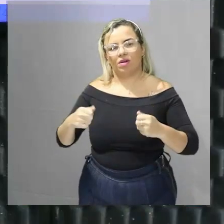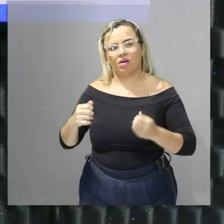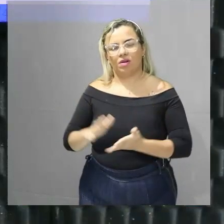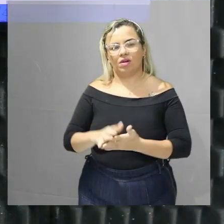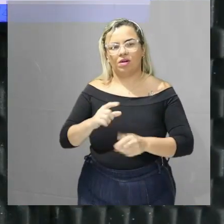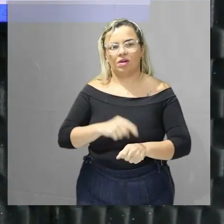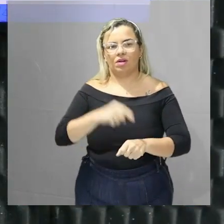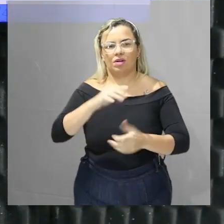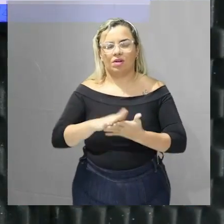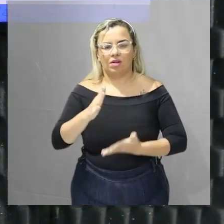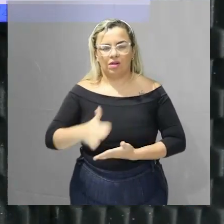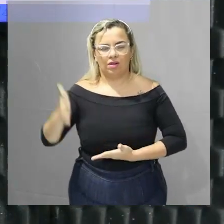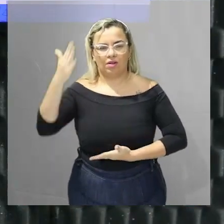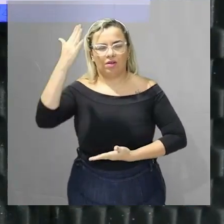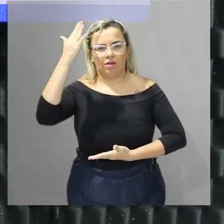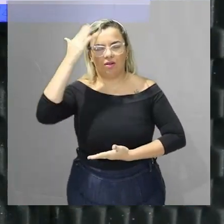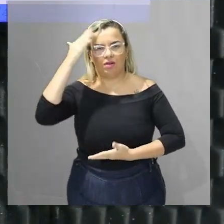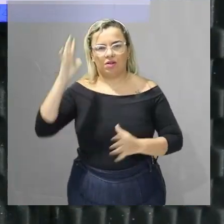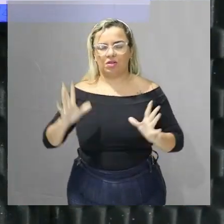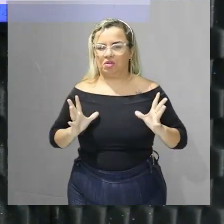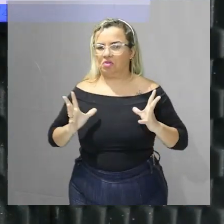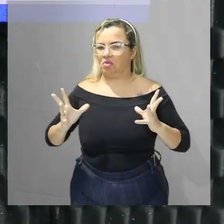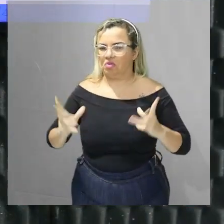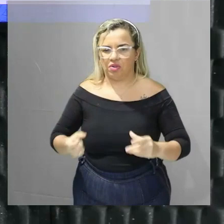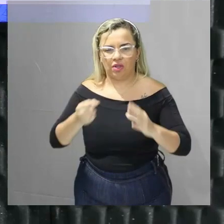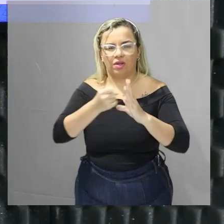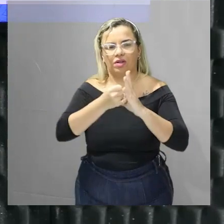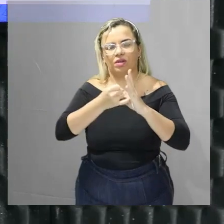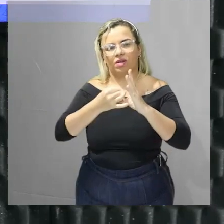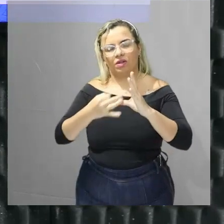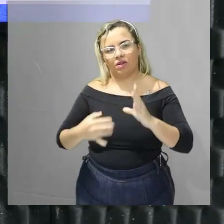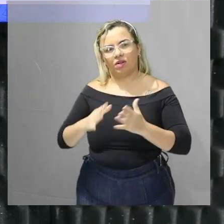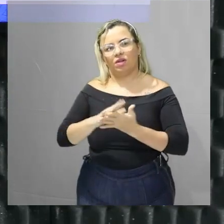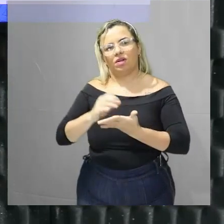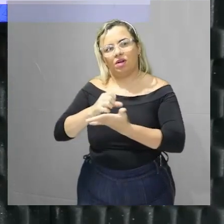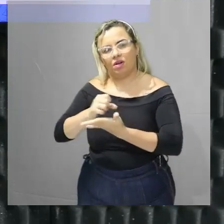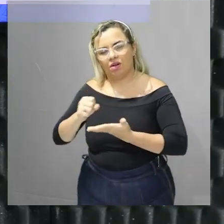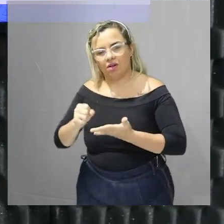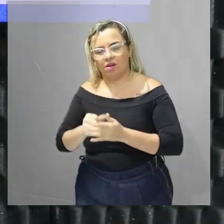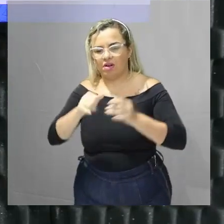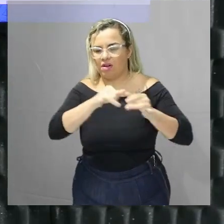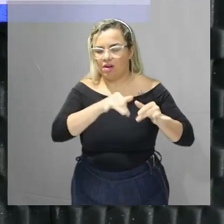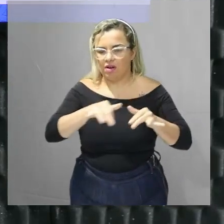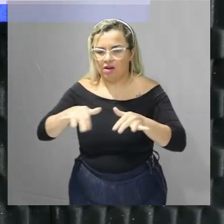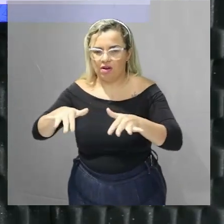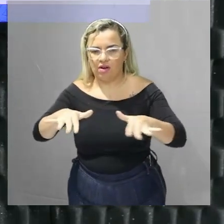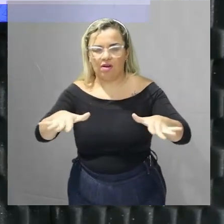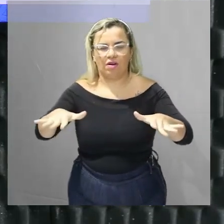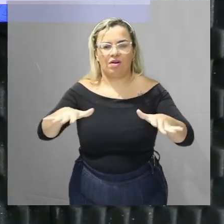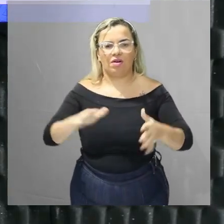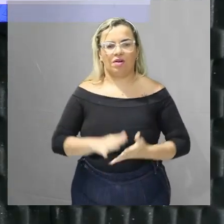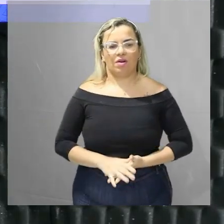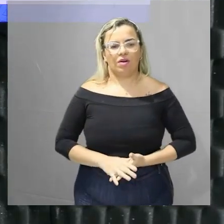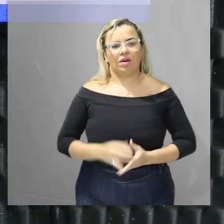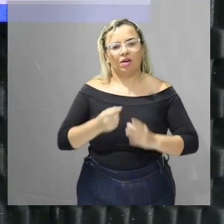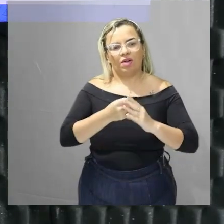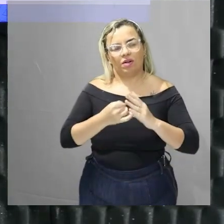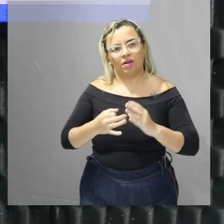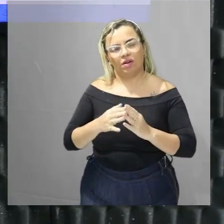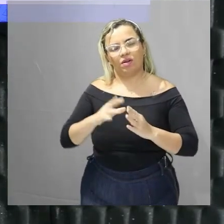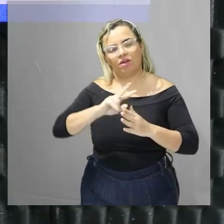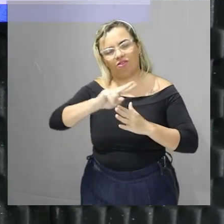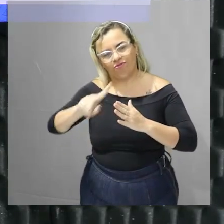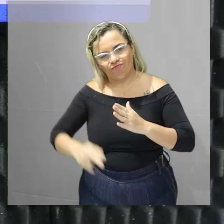para tentar compreendê-lo em toda a sua essência, né? Então, tem muitas ramificações, digamos assim. Então, o que vai explicar